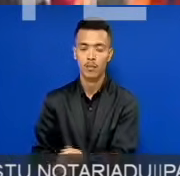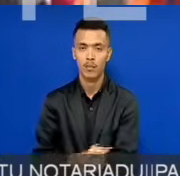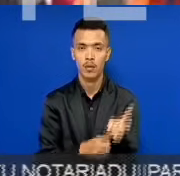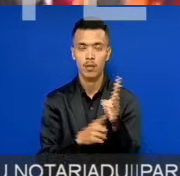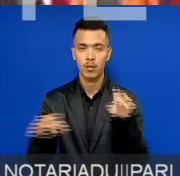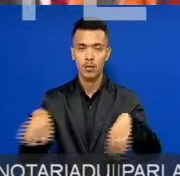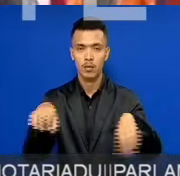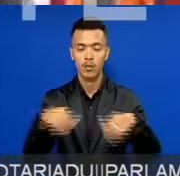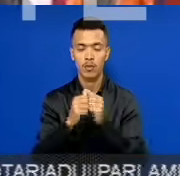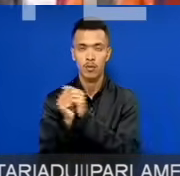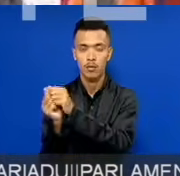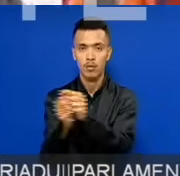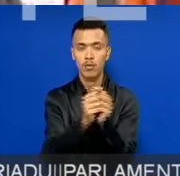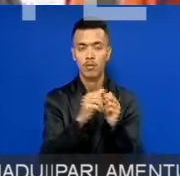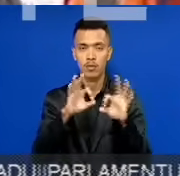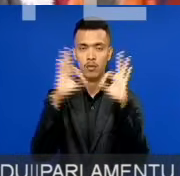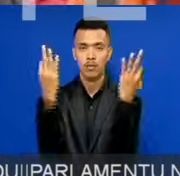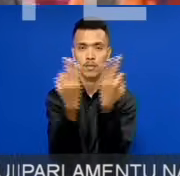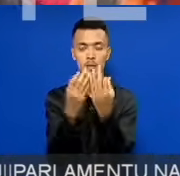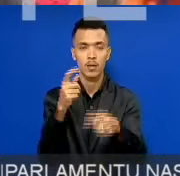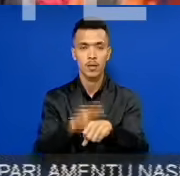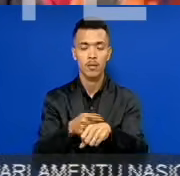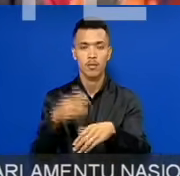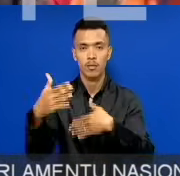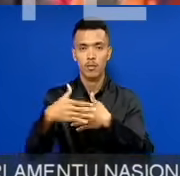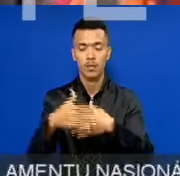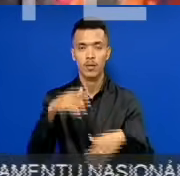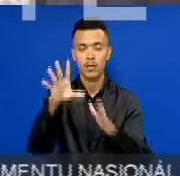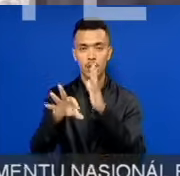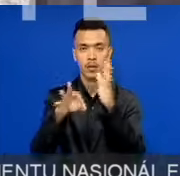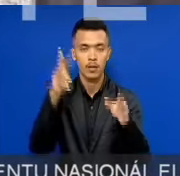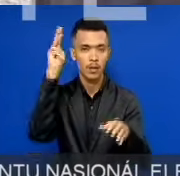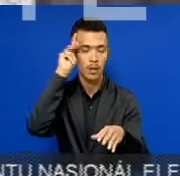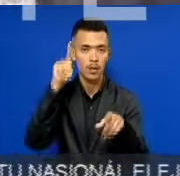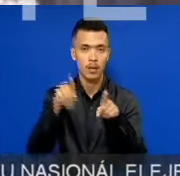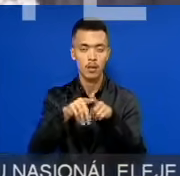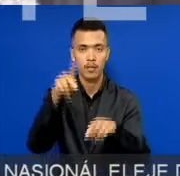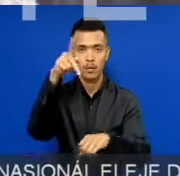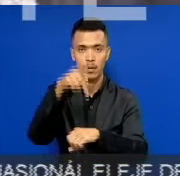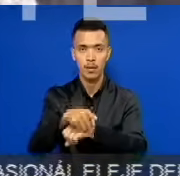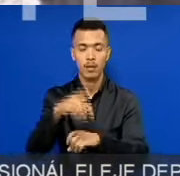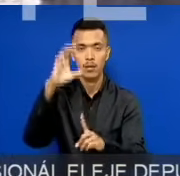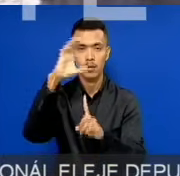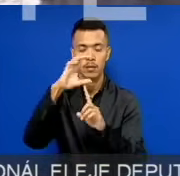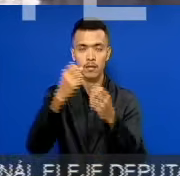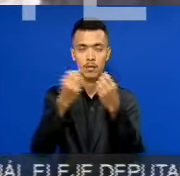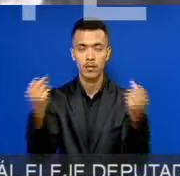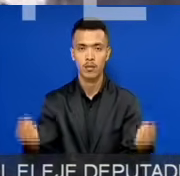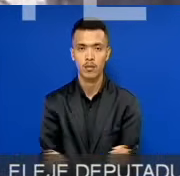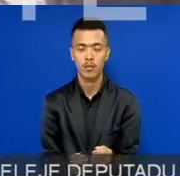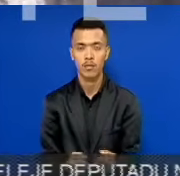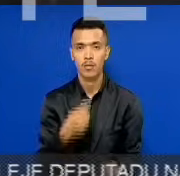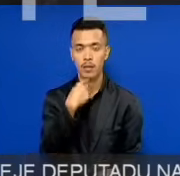familia smatibian atu nune ya tempu badak ambele hetan fail lais ne ali ne be ho dikana lakon. Sefi suku Trilolo Elvino